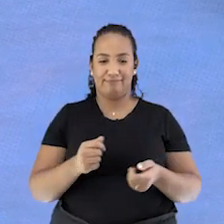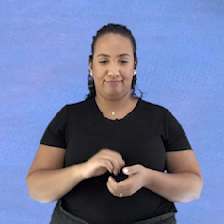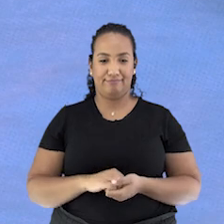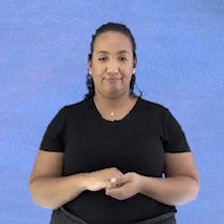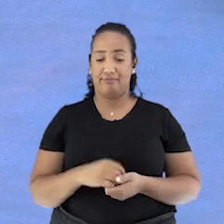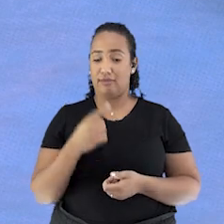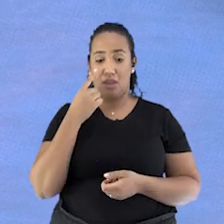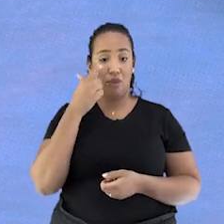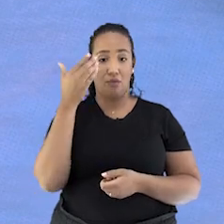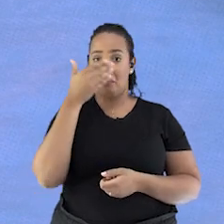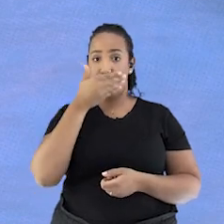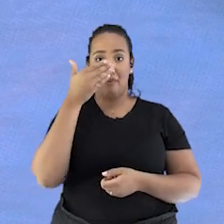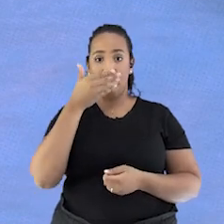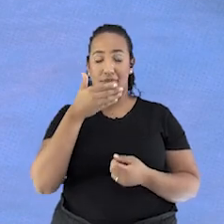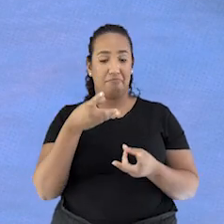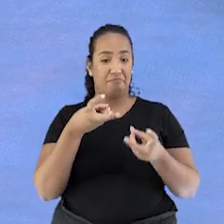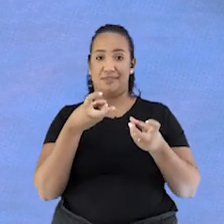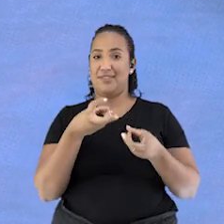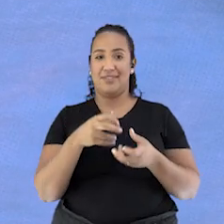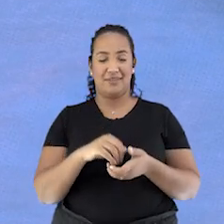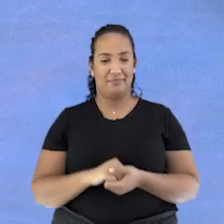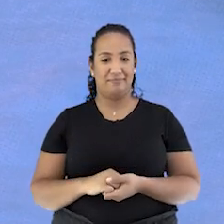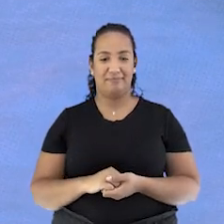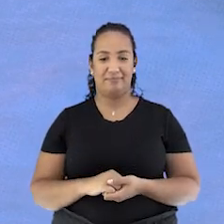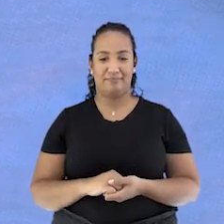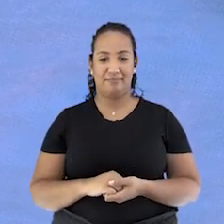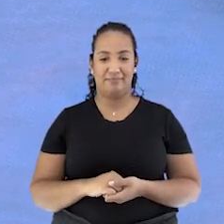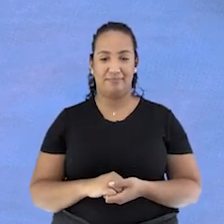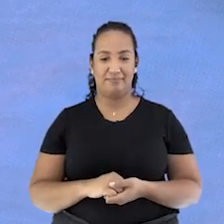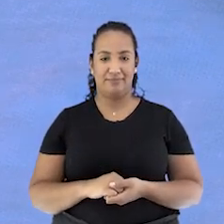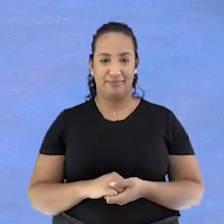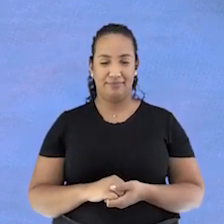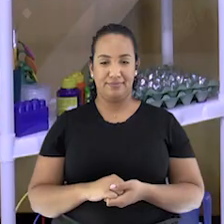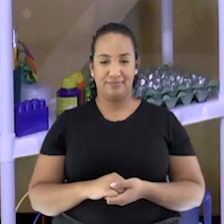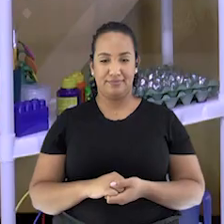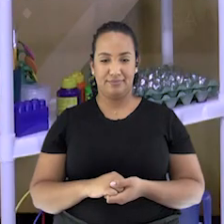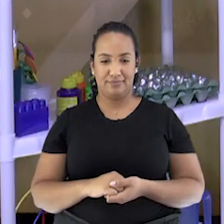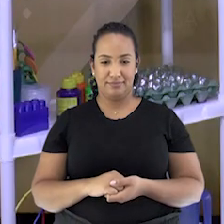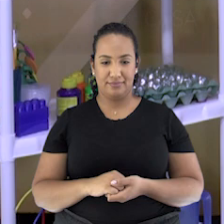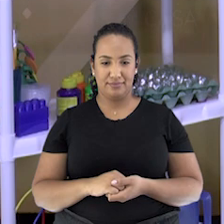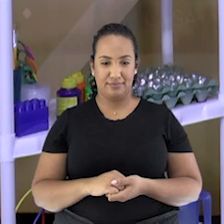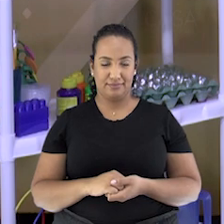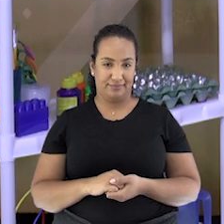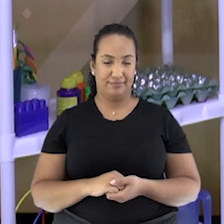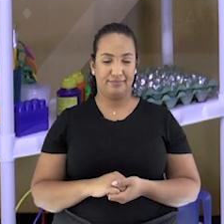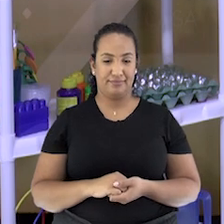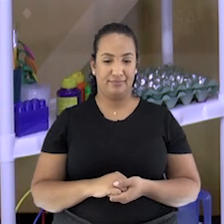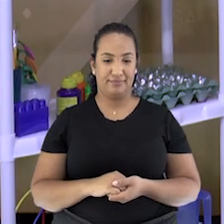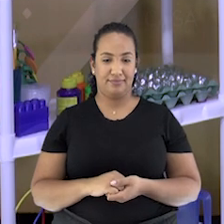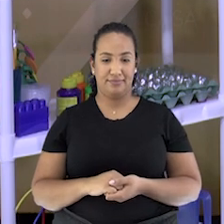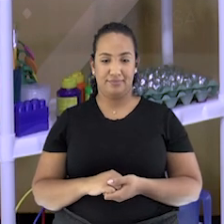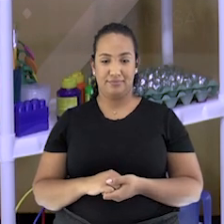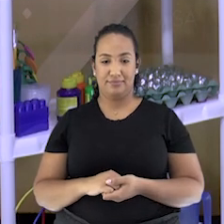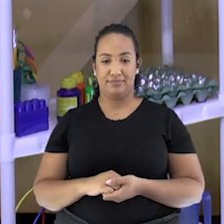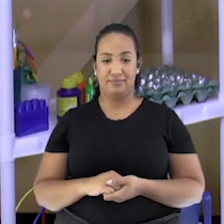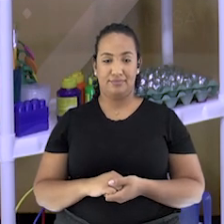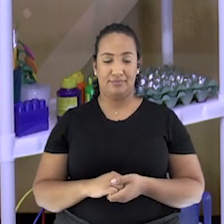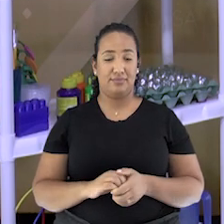Mas, se você beber essa água, você vai sentir o gostinho do